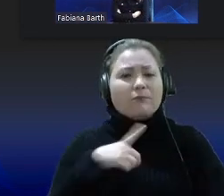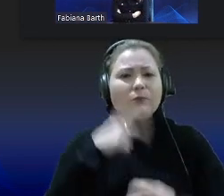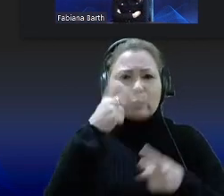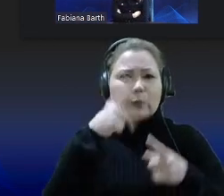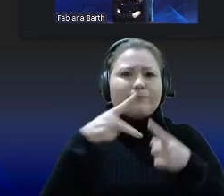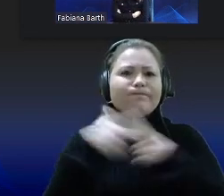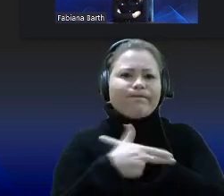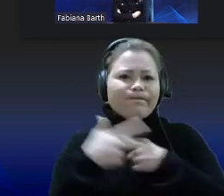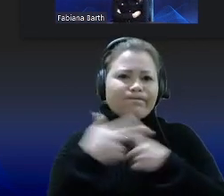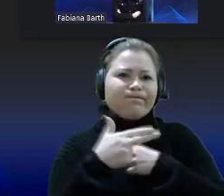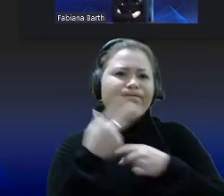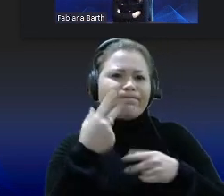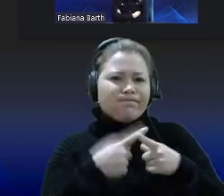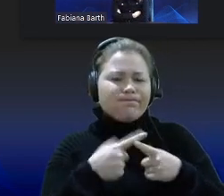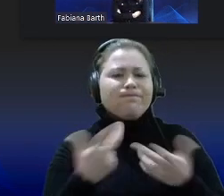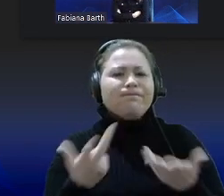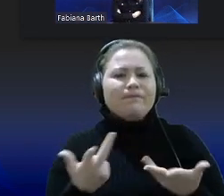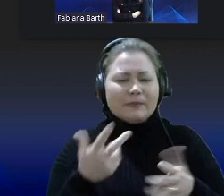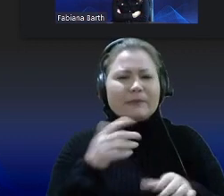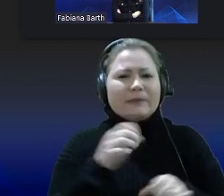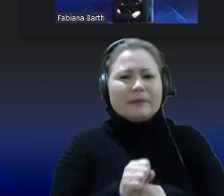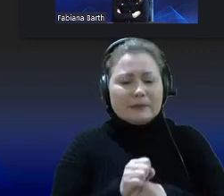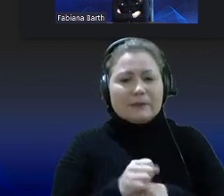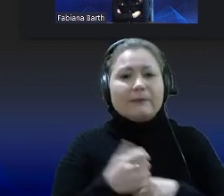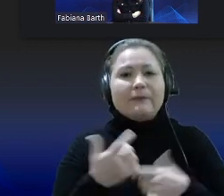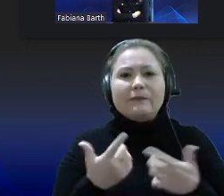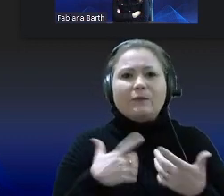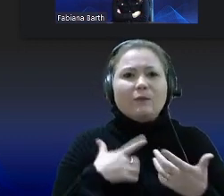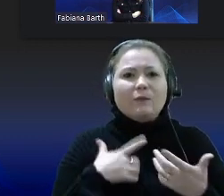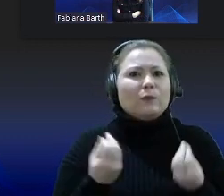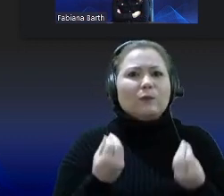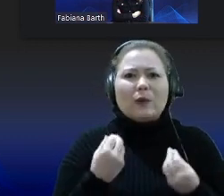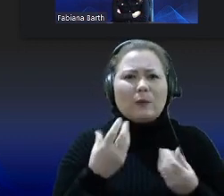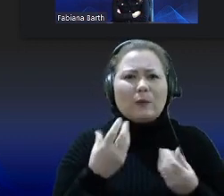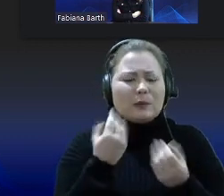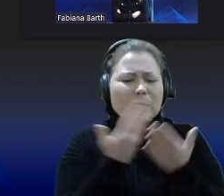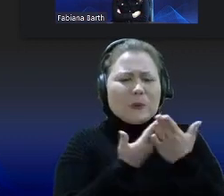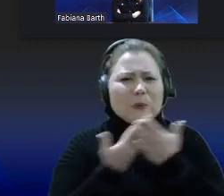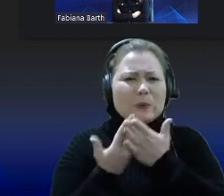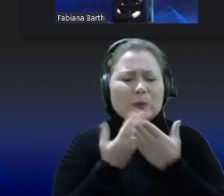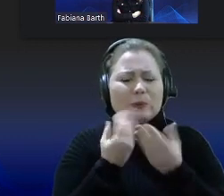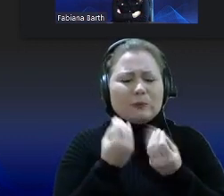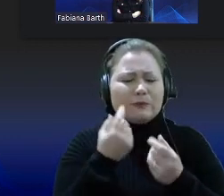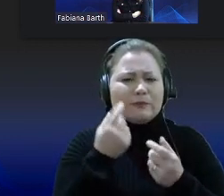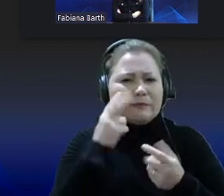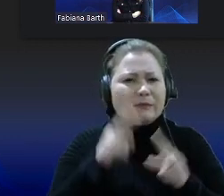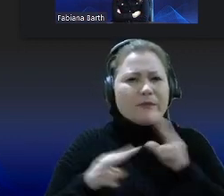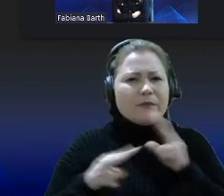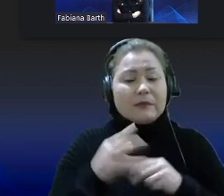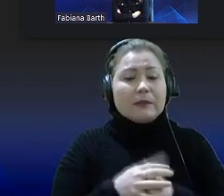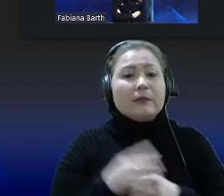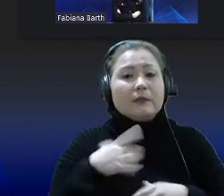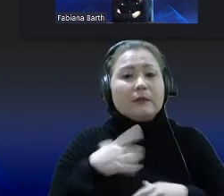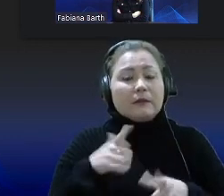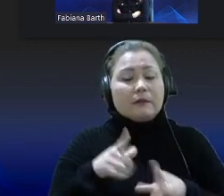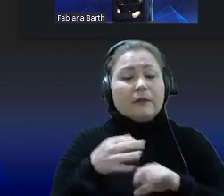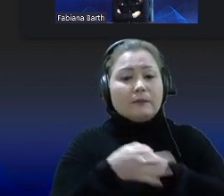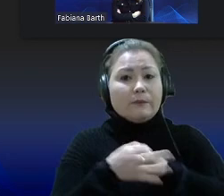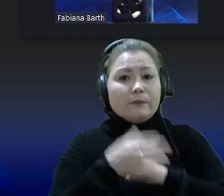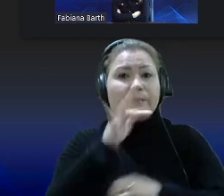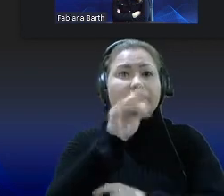interrupções. Então, não tem, tem que ser muito estudado, muito visto. Eu consulto a doutora